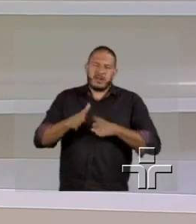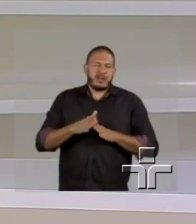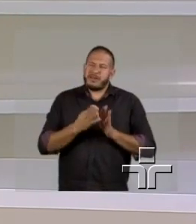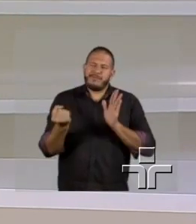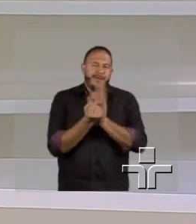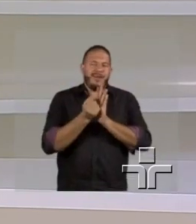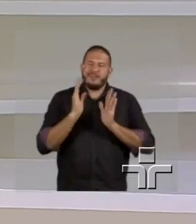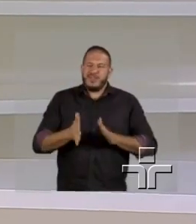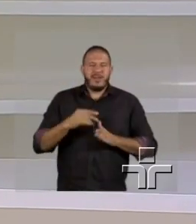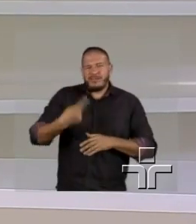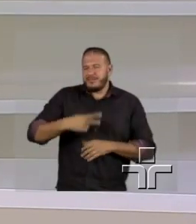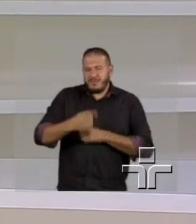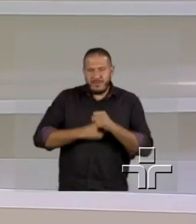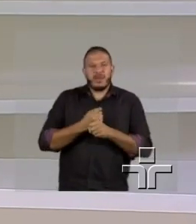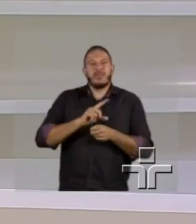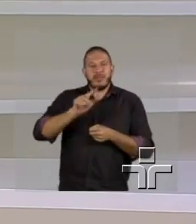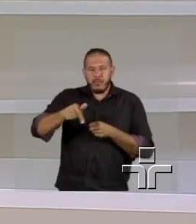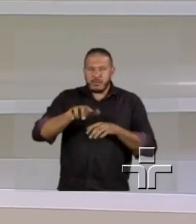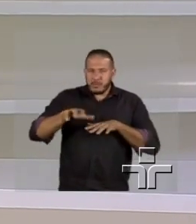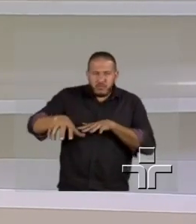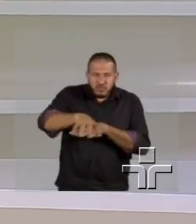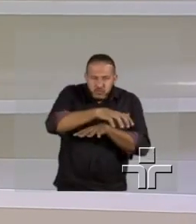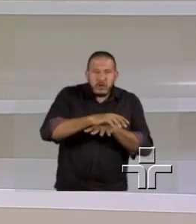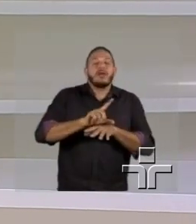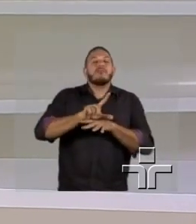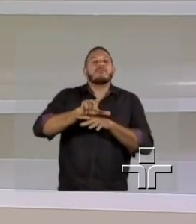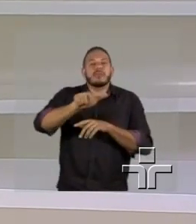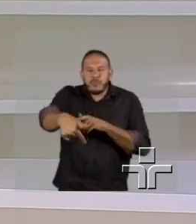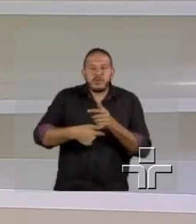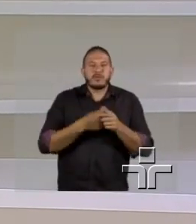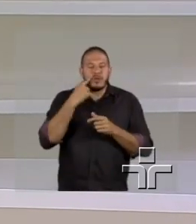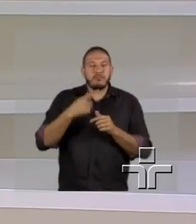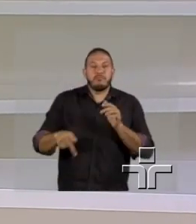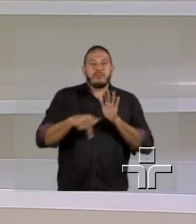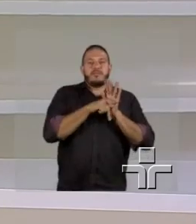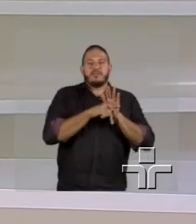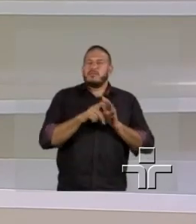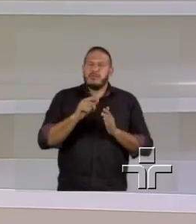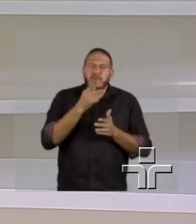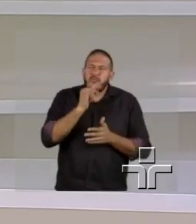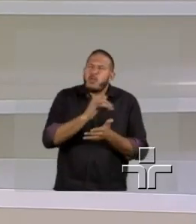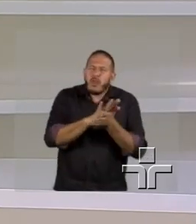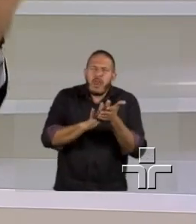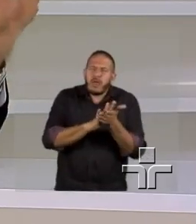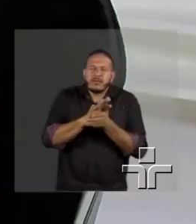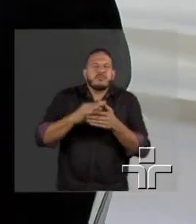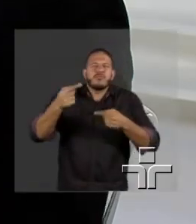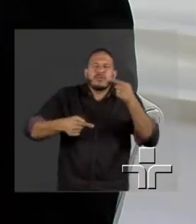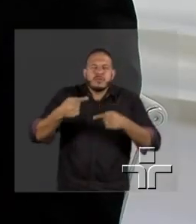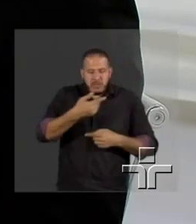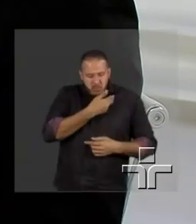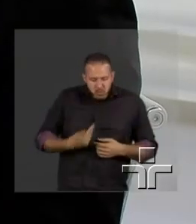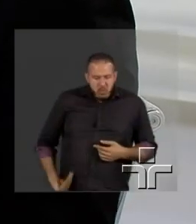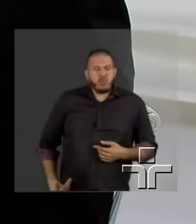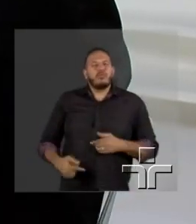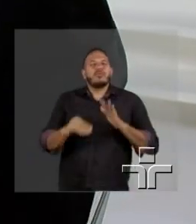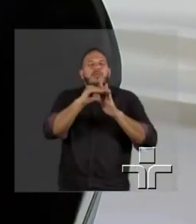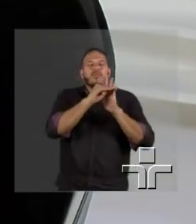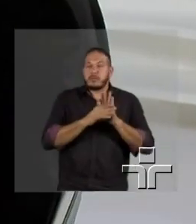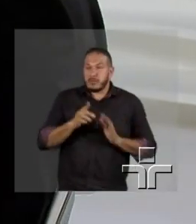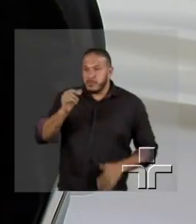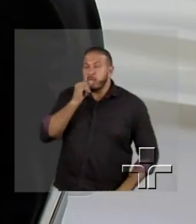fantástico pessoal. Esse pessoal trabalha na sombra, né? A equipe do PPI, por exemplo, é uma equipe